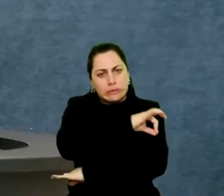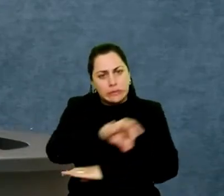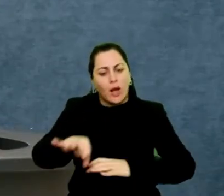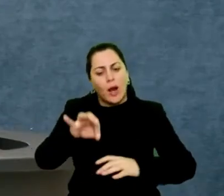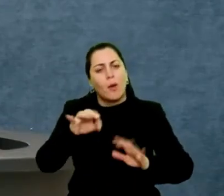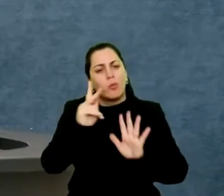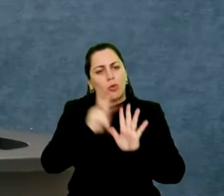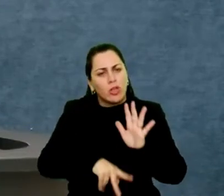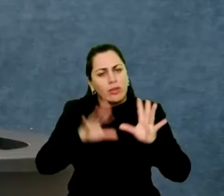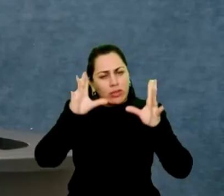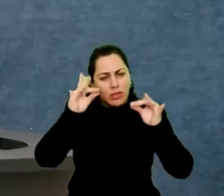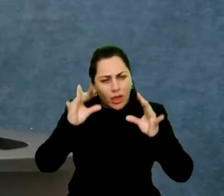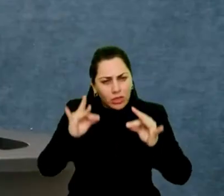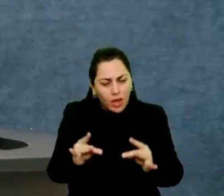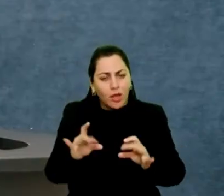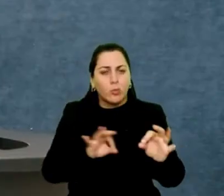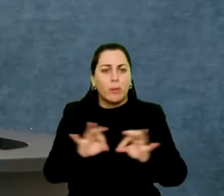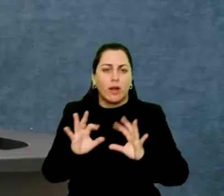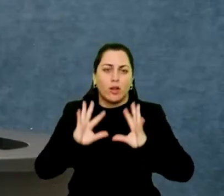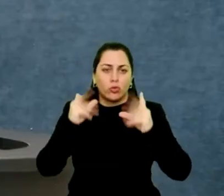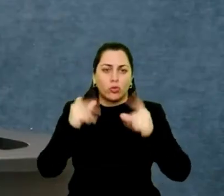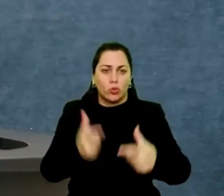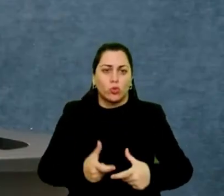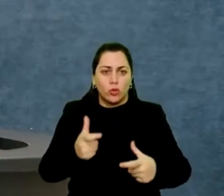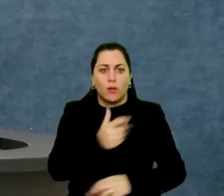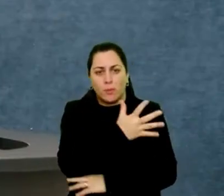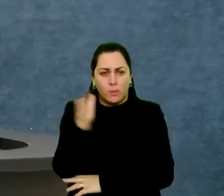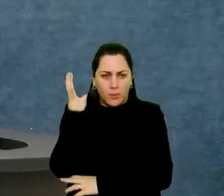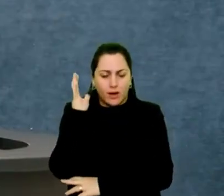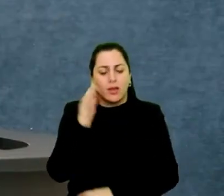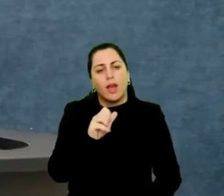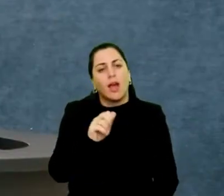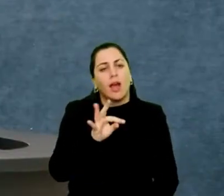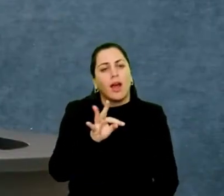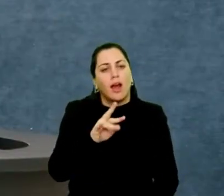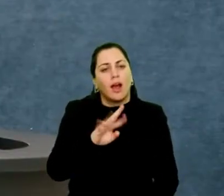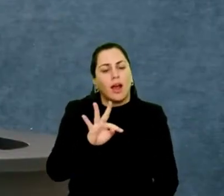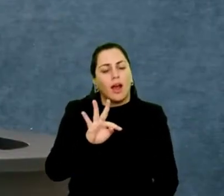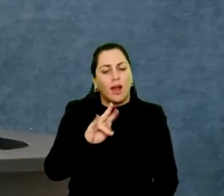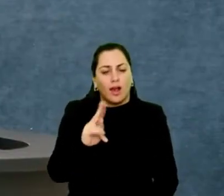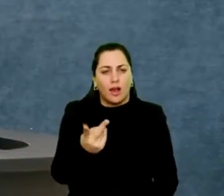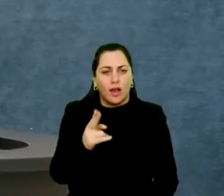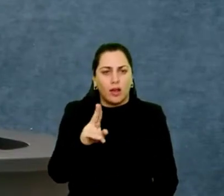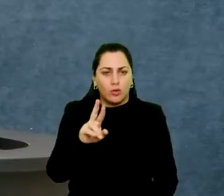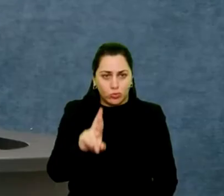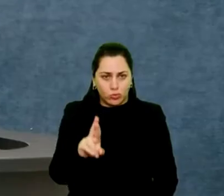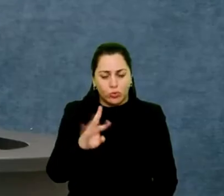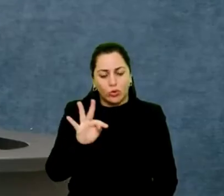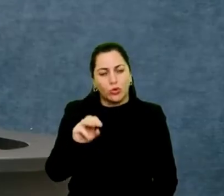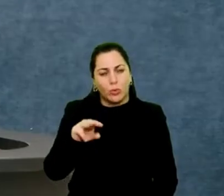forma minuciosa, para transformar o nosso Parque Arthur Thomas um local fantástico. E digo